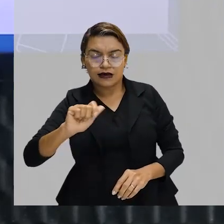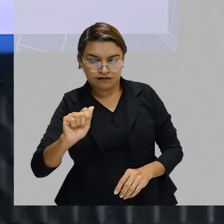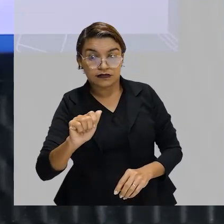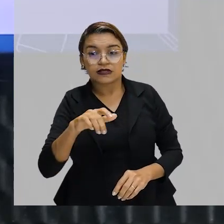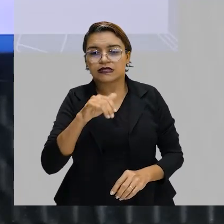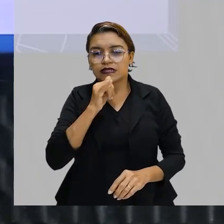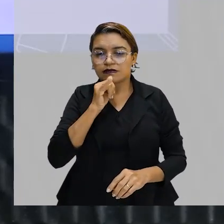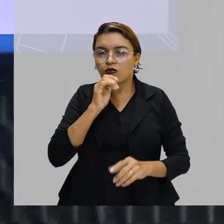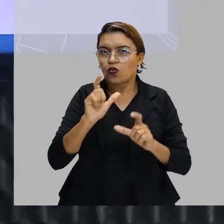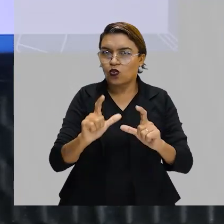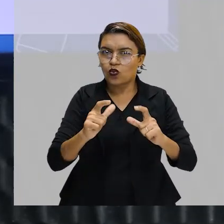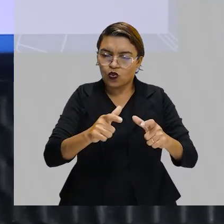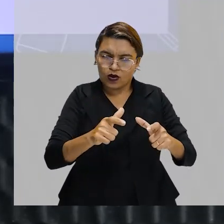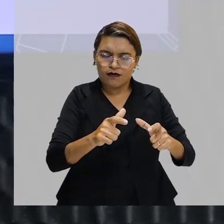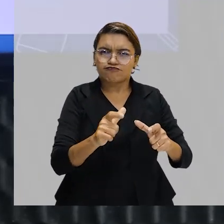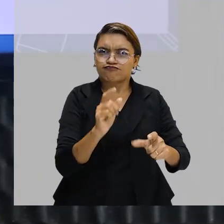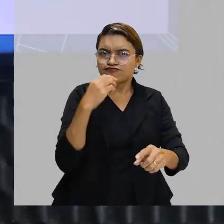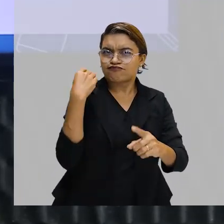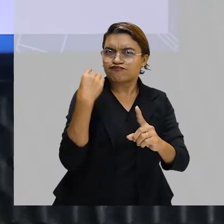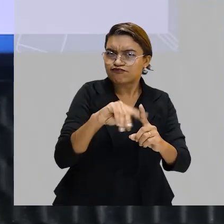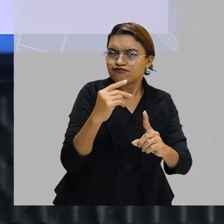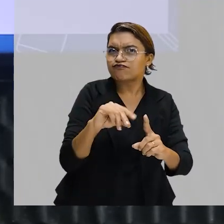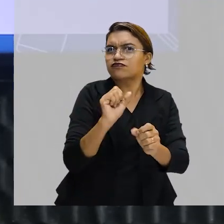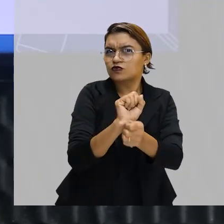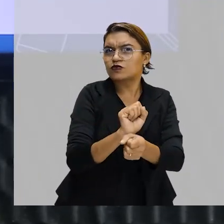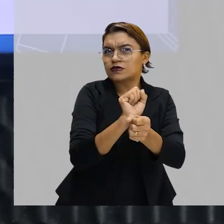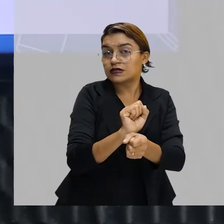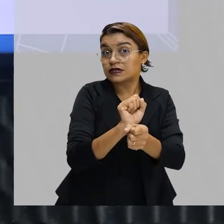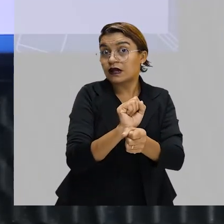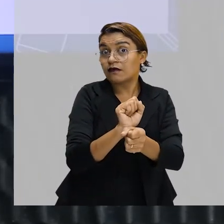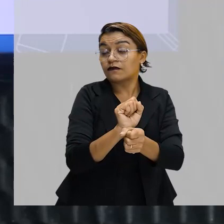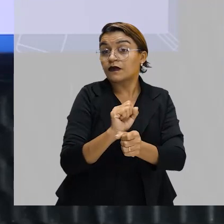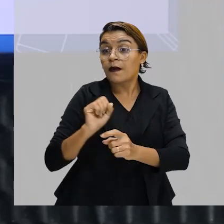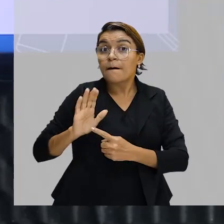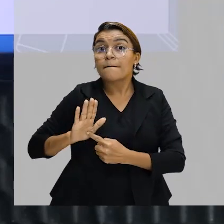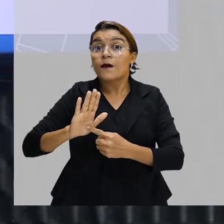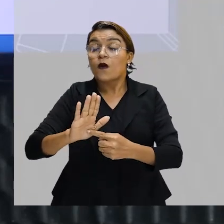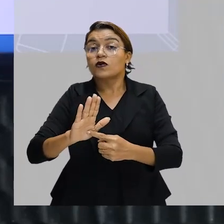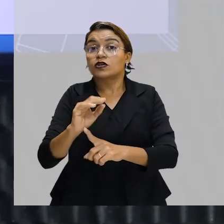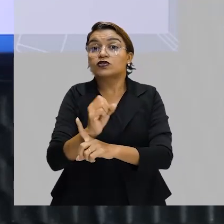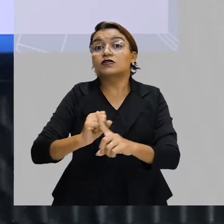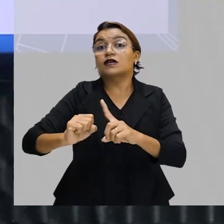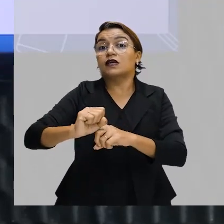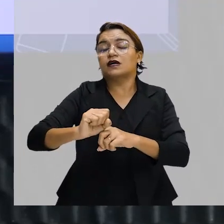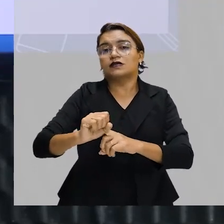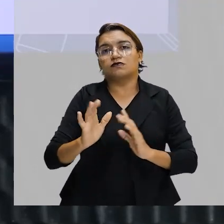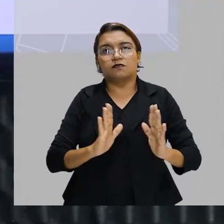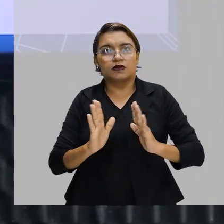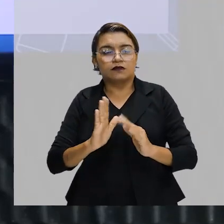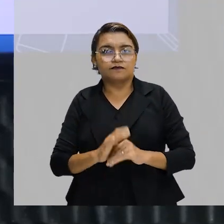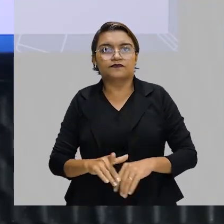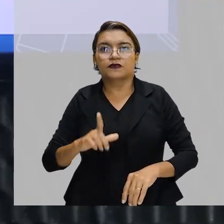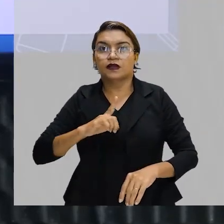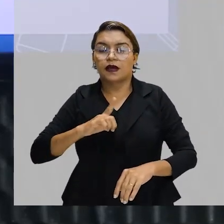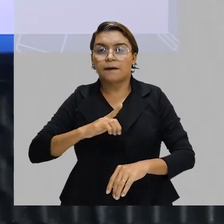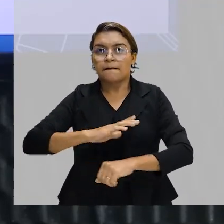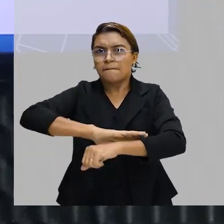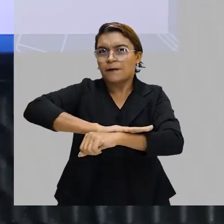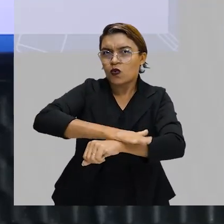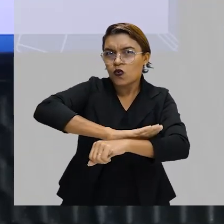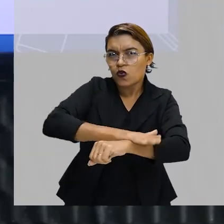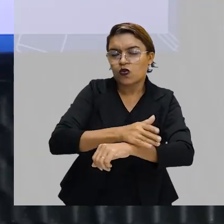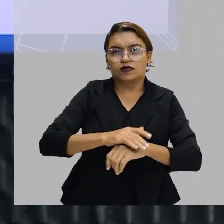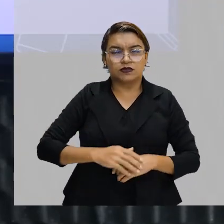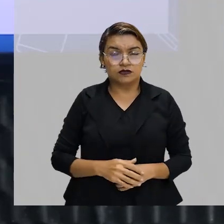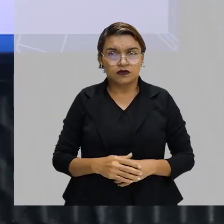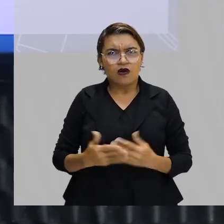tem uma amostra de como era a sociedade nessa época, né? Preconceito racial. Ai, Cacá, hoje não